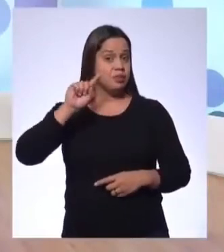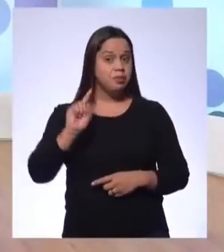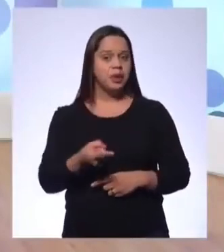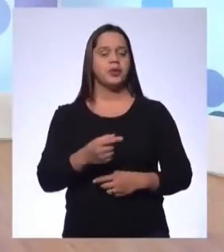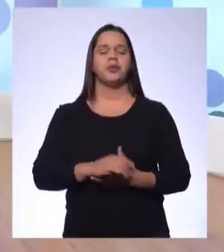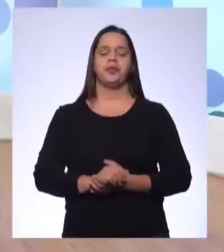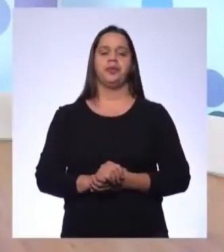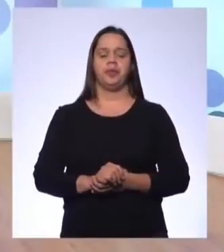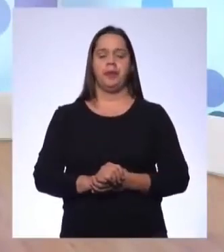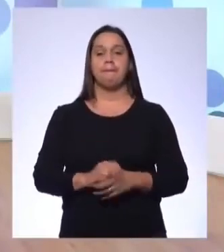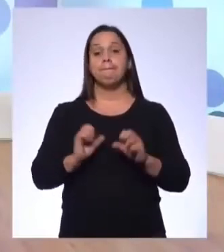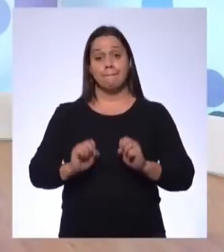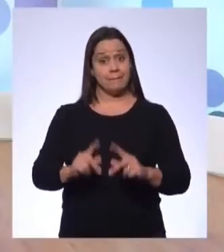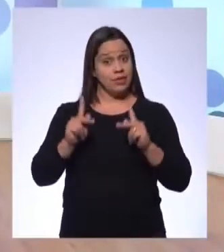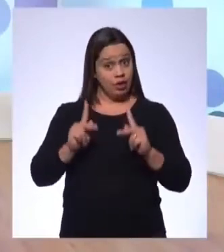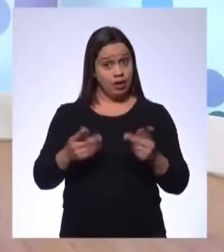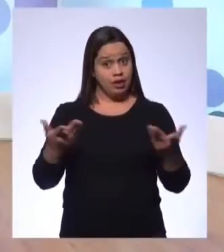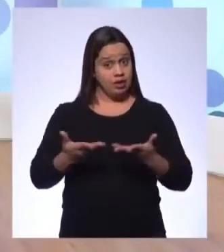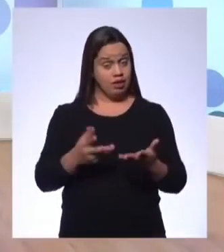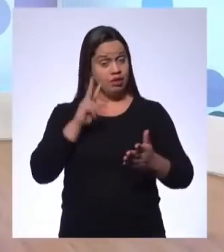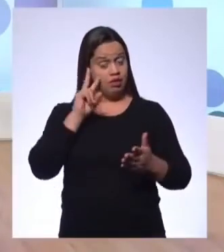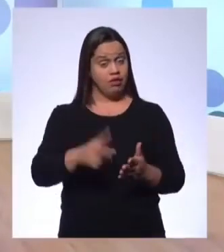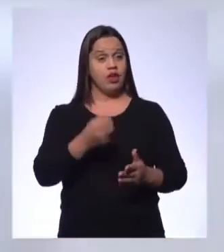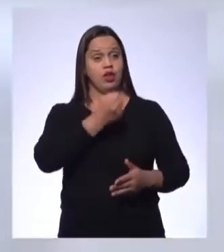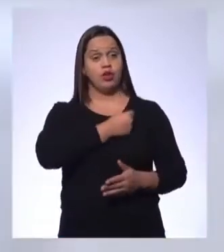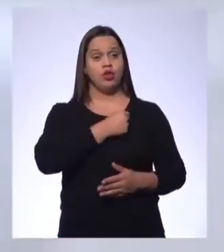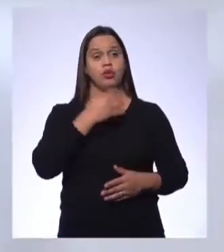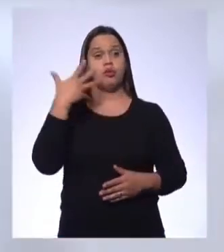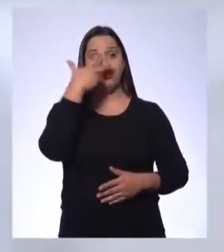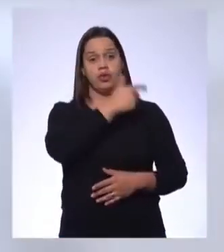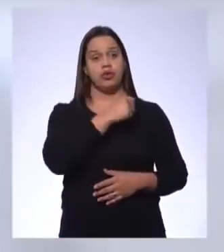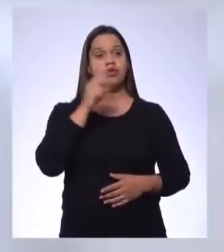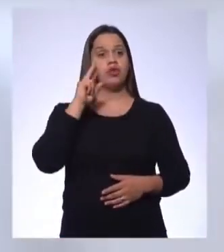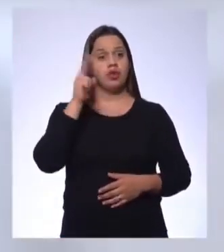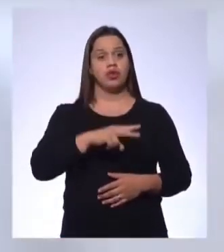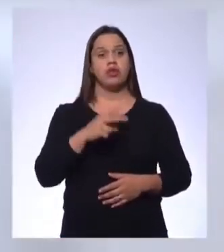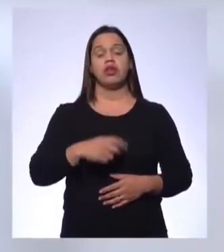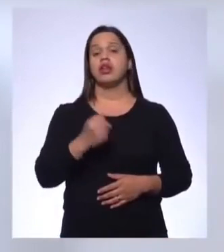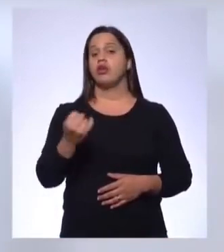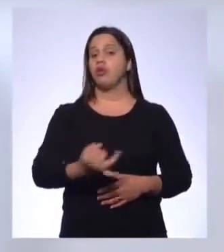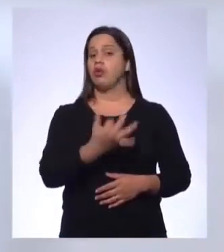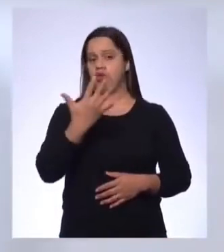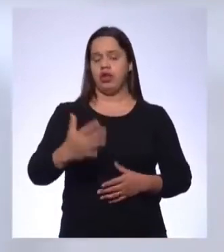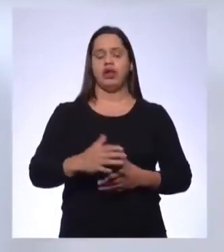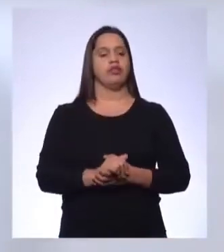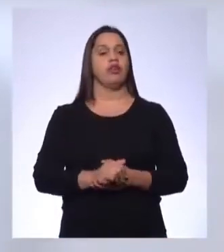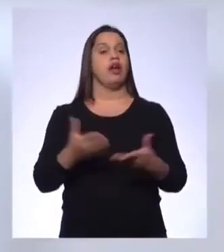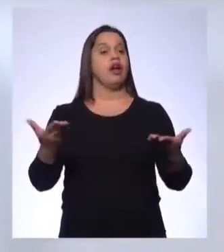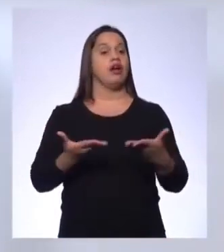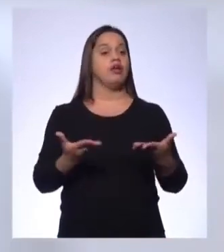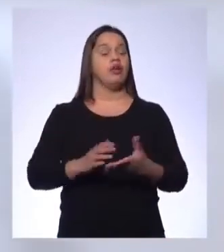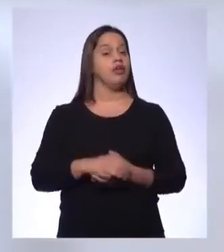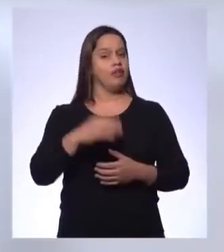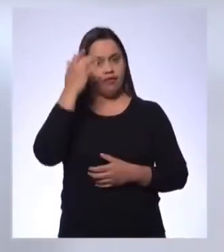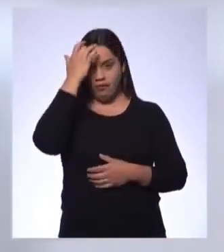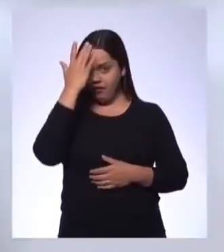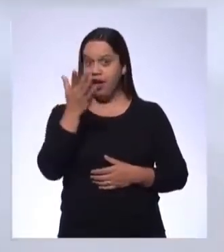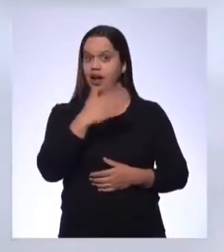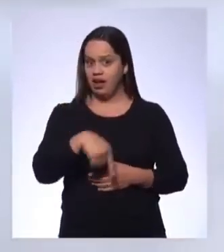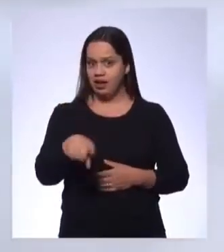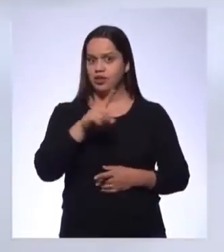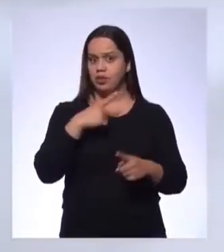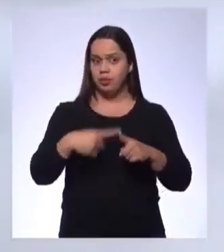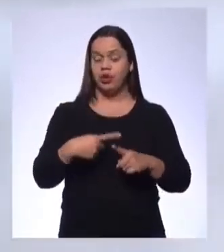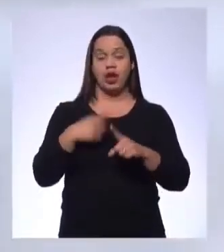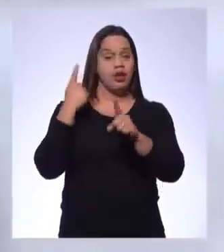300 mil. Tá ok? Então, tá ali os números bonitinhos, tá? Então, ali onde tem a quantidade, tá? Agora, ficou fácil, porque era